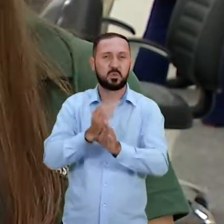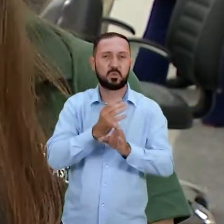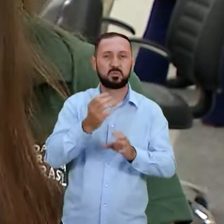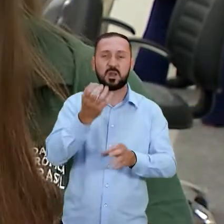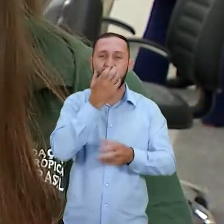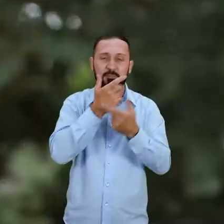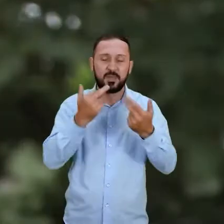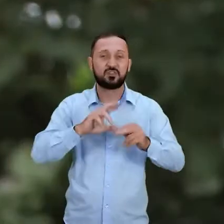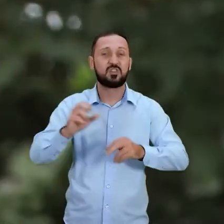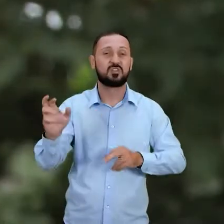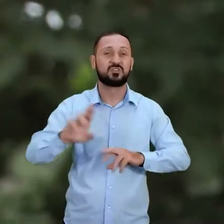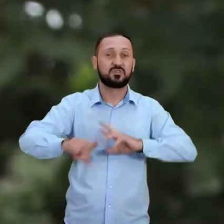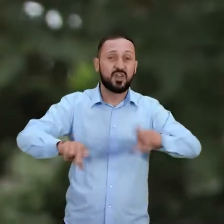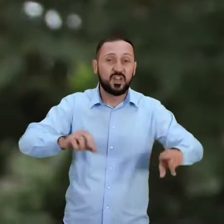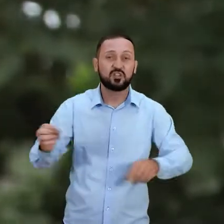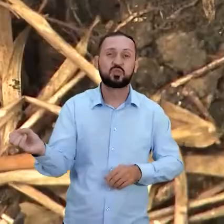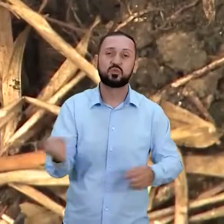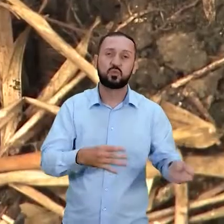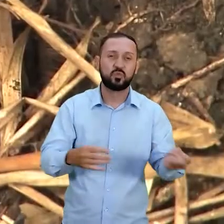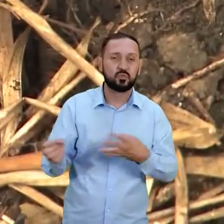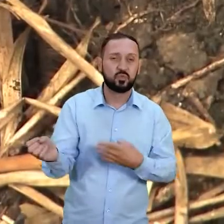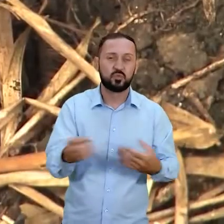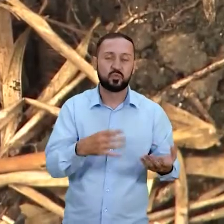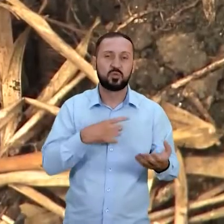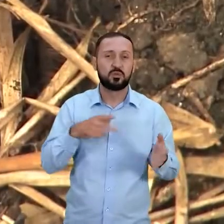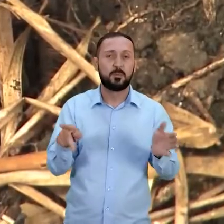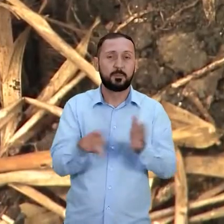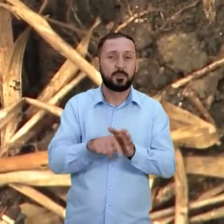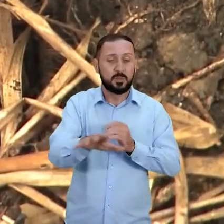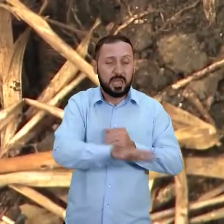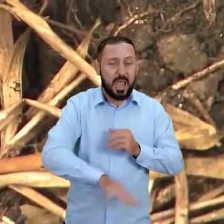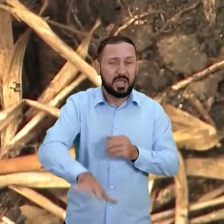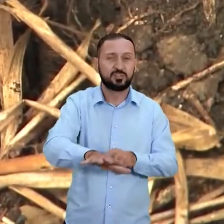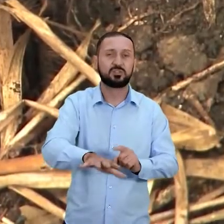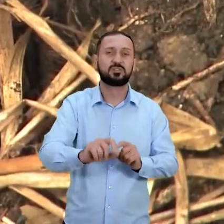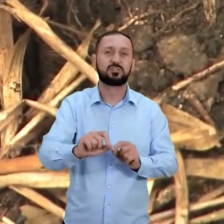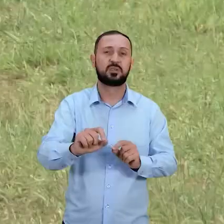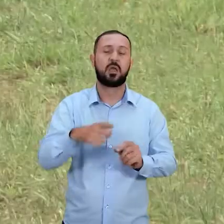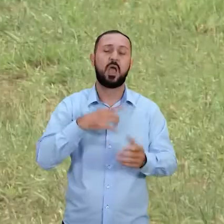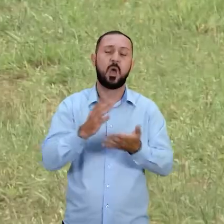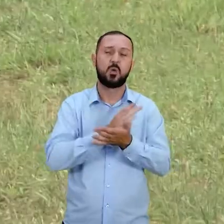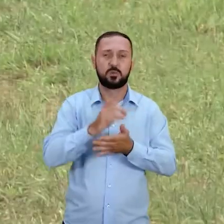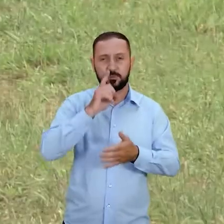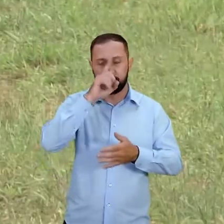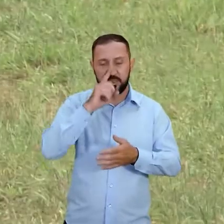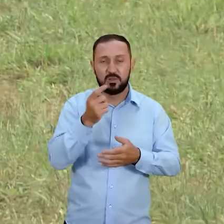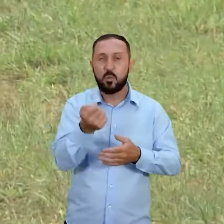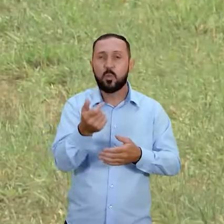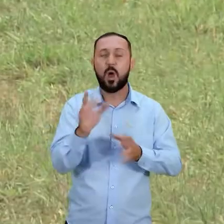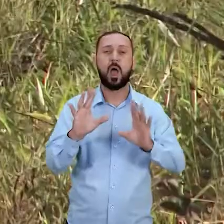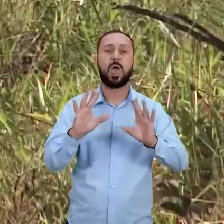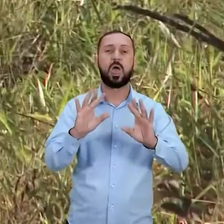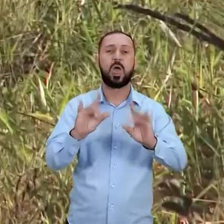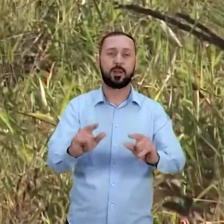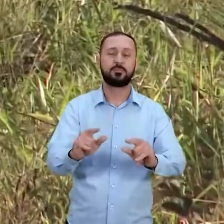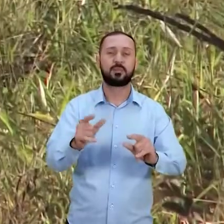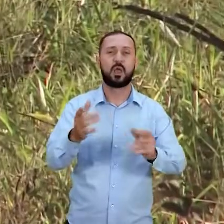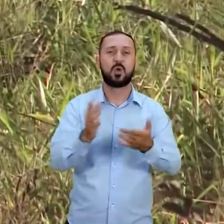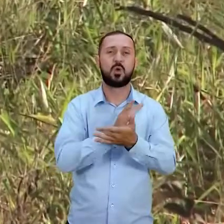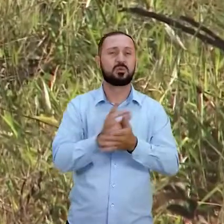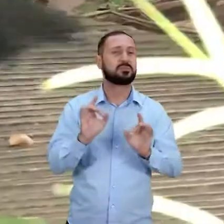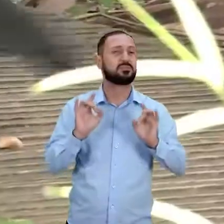espécies importantes. A gente tem muita espécie endêmica que só ocorre no parque, espécies ameaçadas, de extinção,